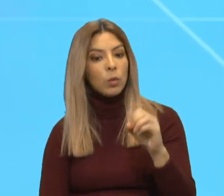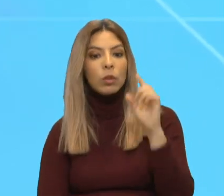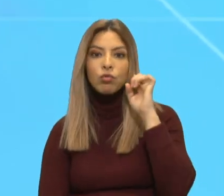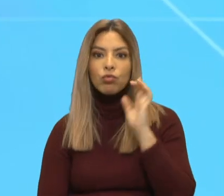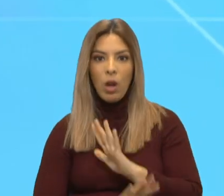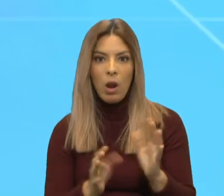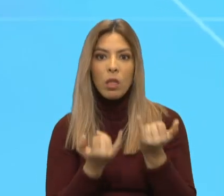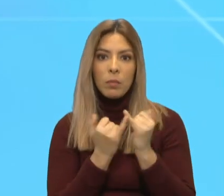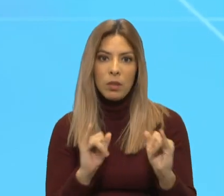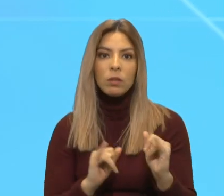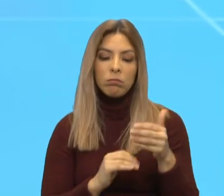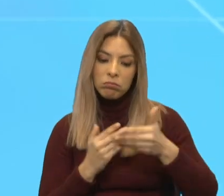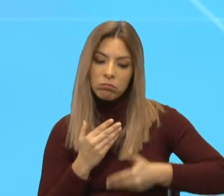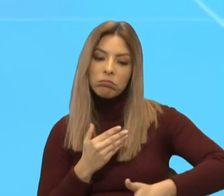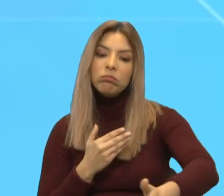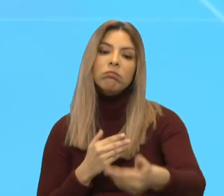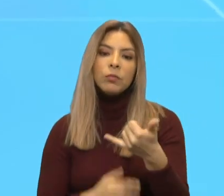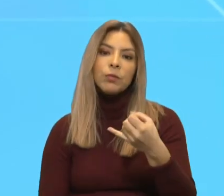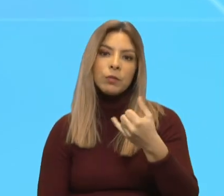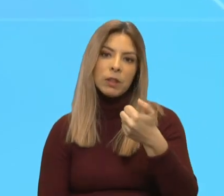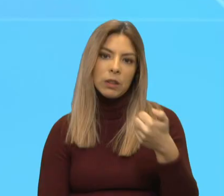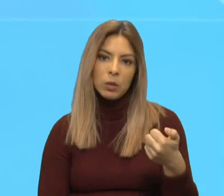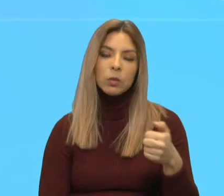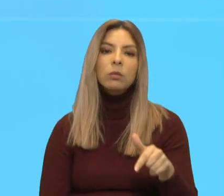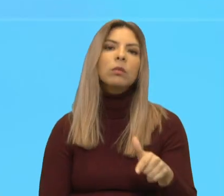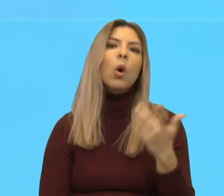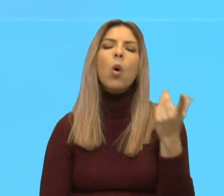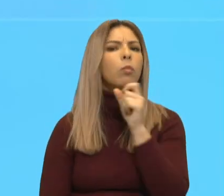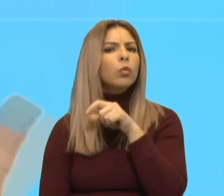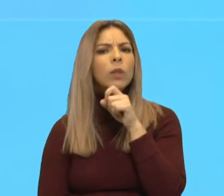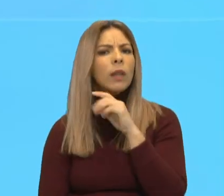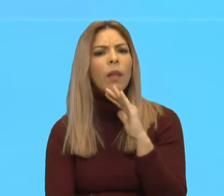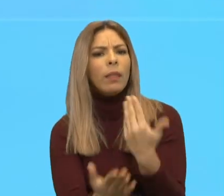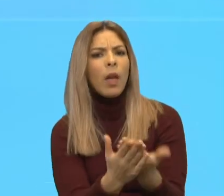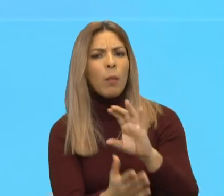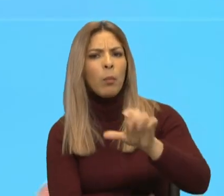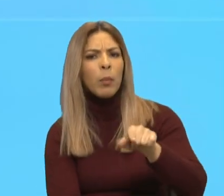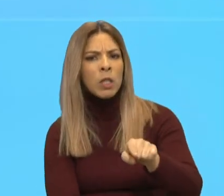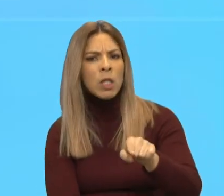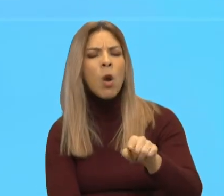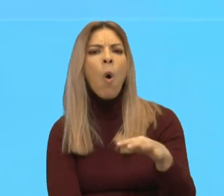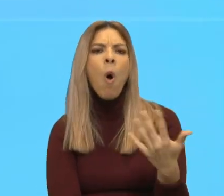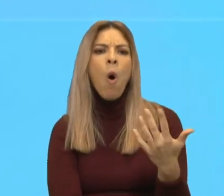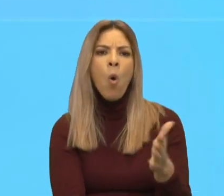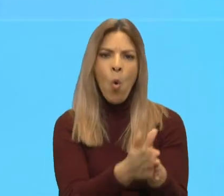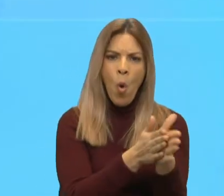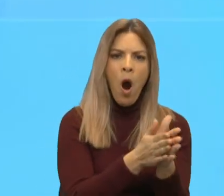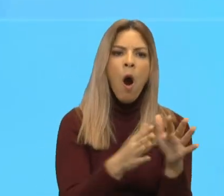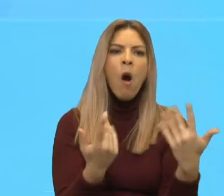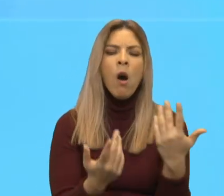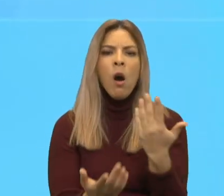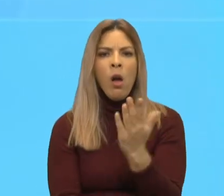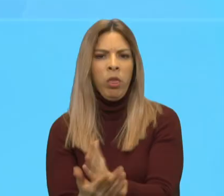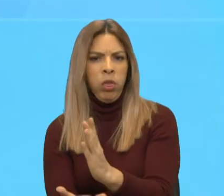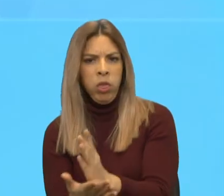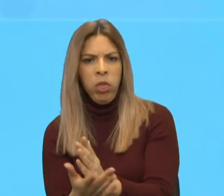é? De 2025, que oportunidade é esta que o país pode ter ou pode perder de